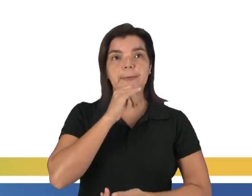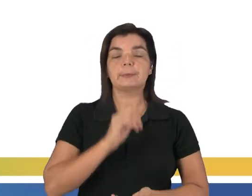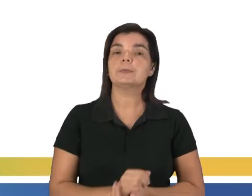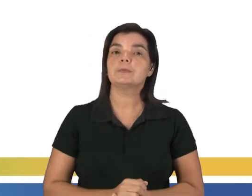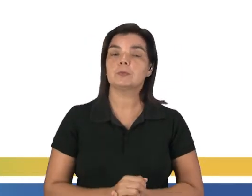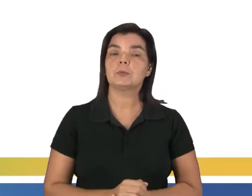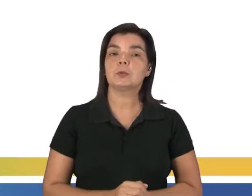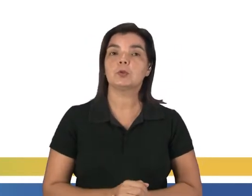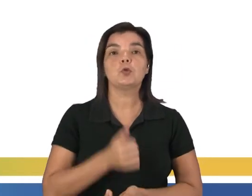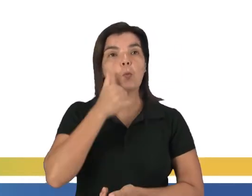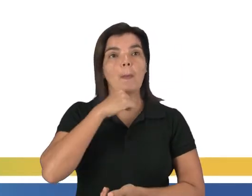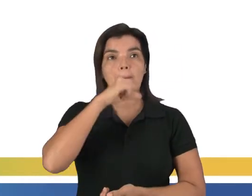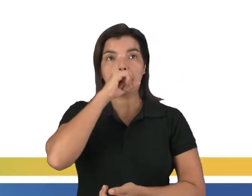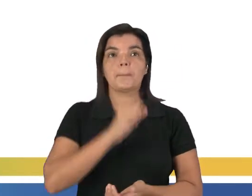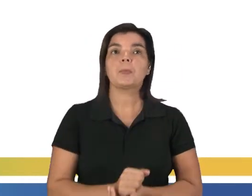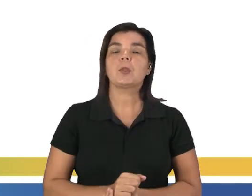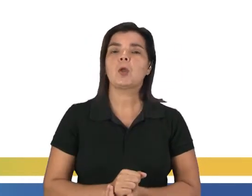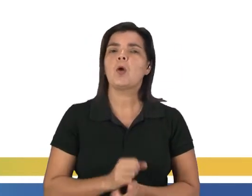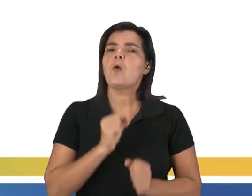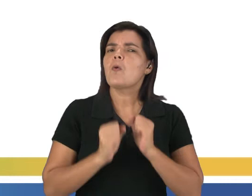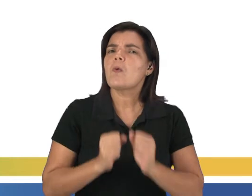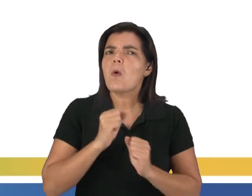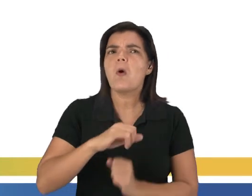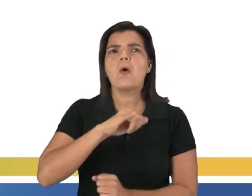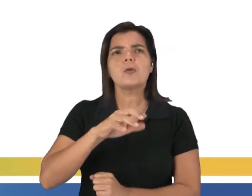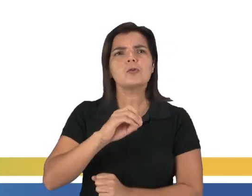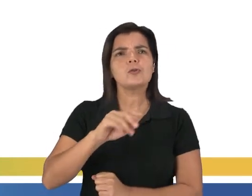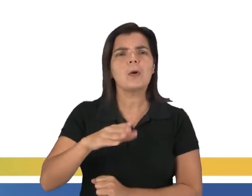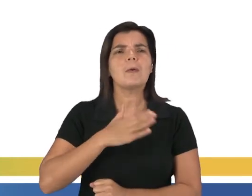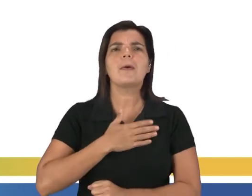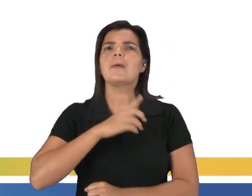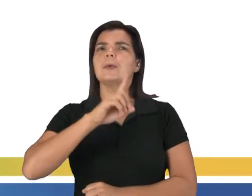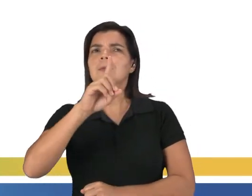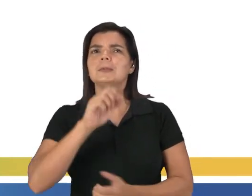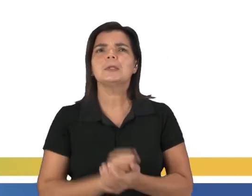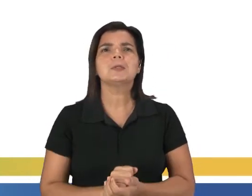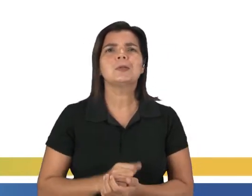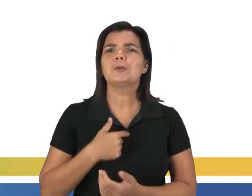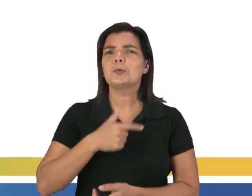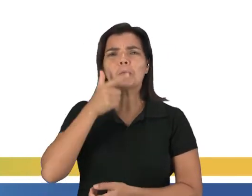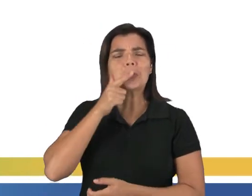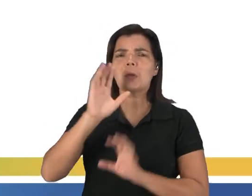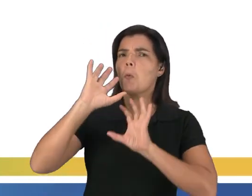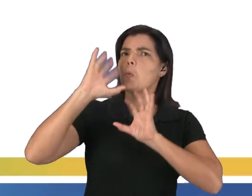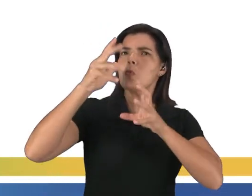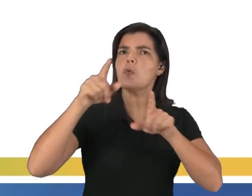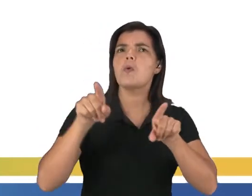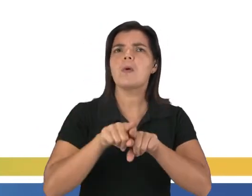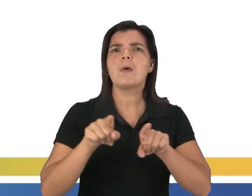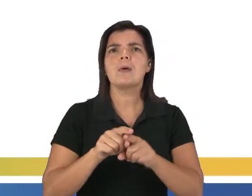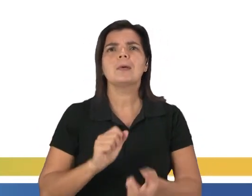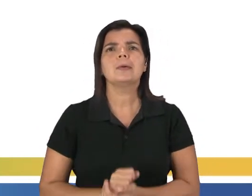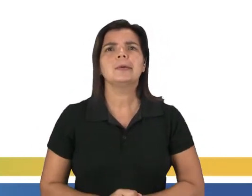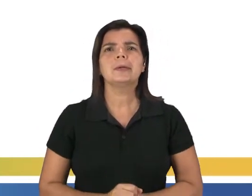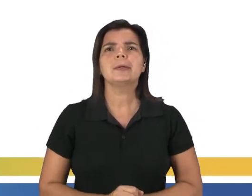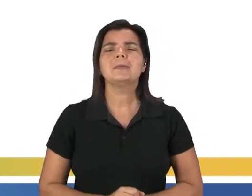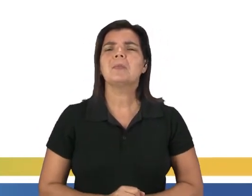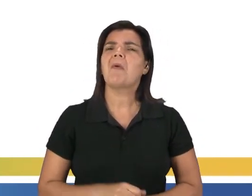uma fala de uma mãe, por exemplo, corre, João, corre, meu Deus do céu, não acerta uma cesta.